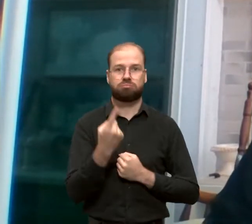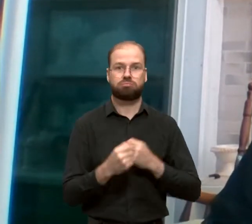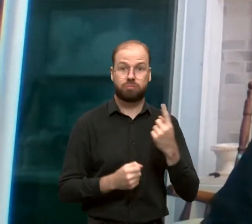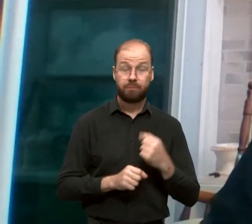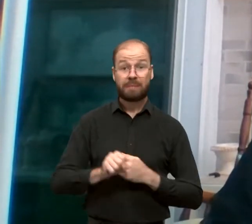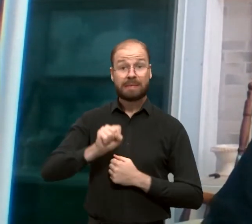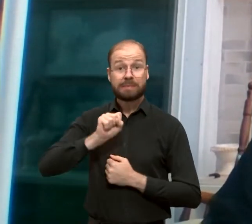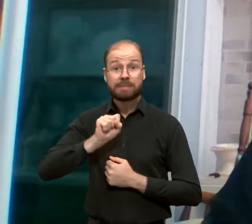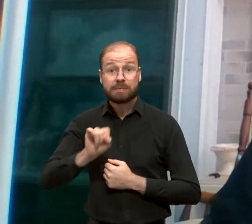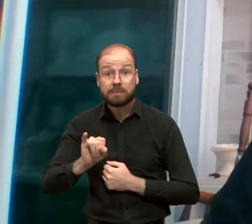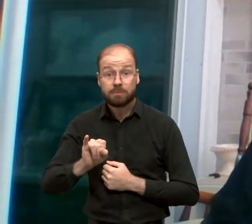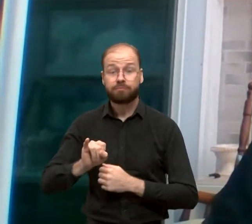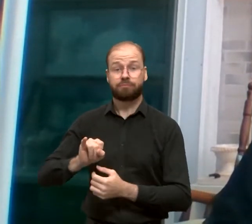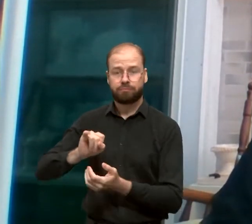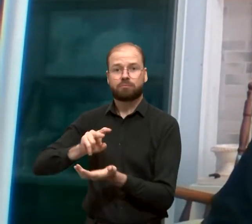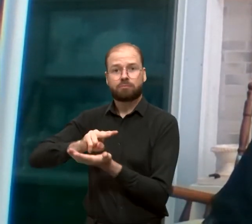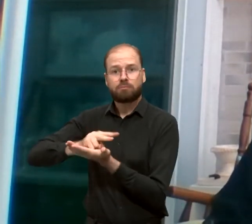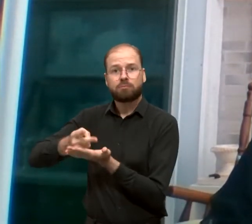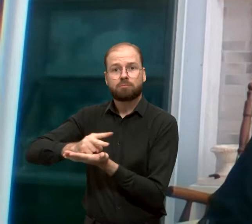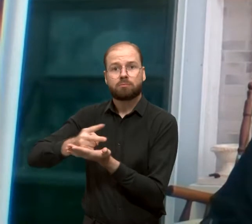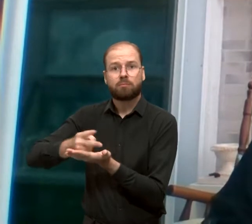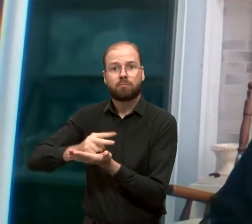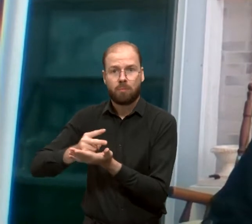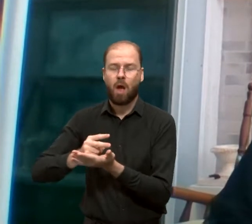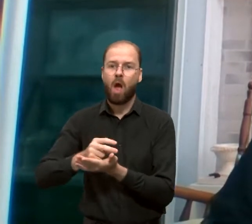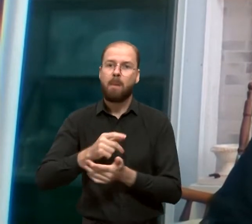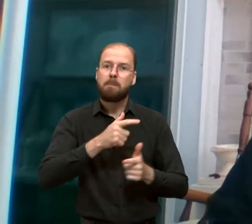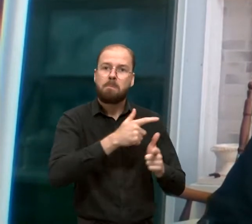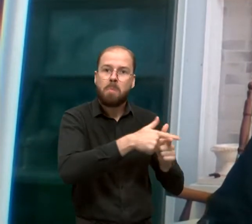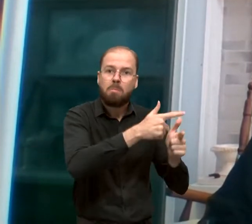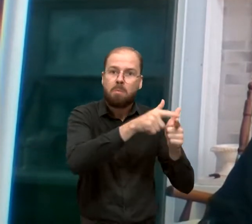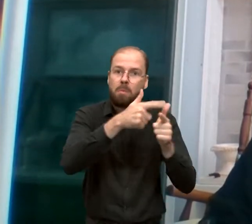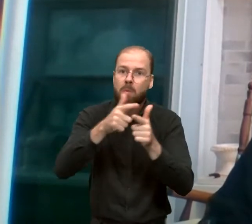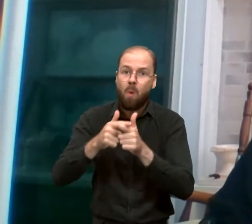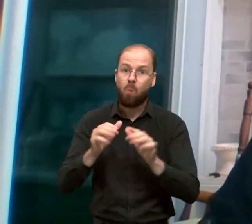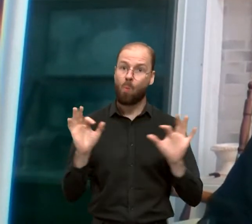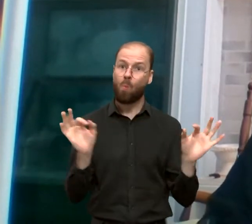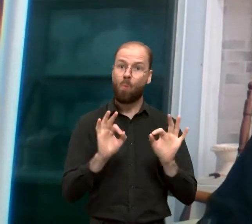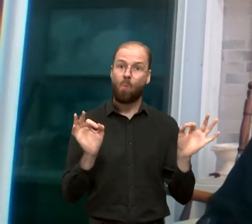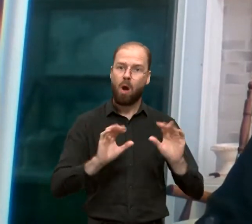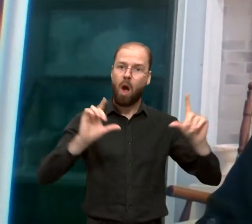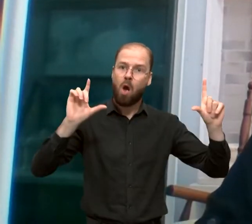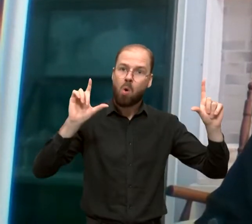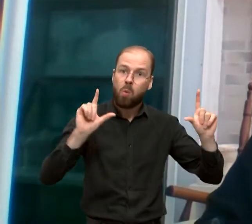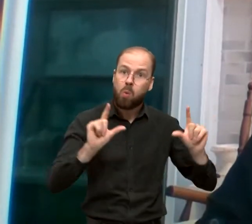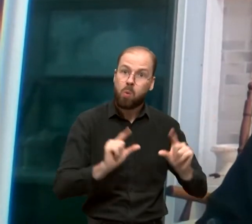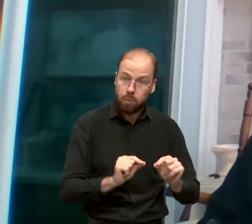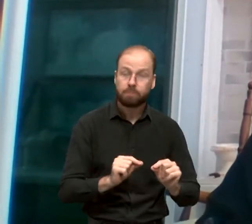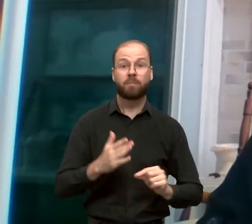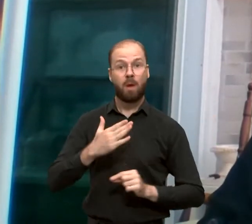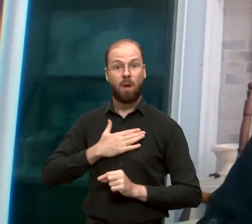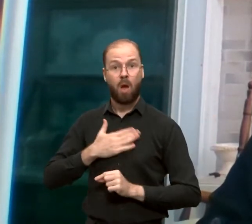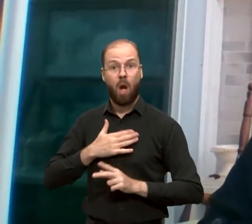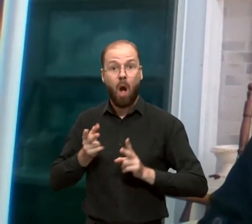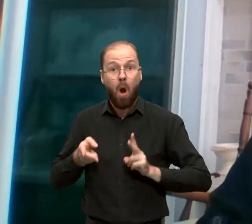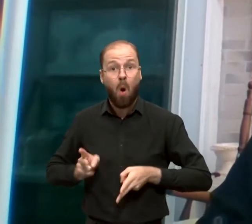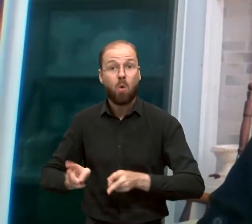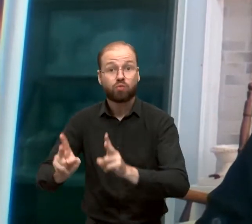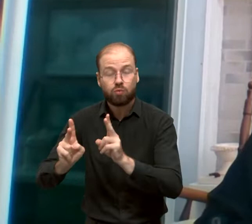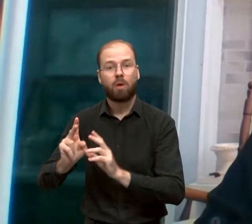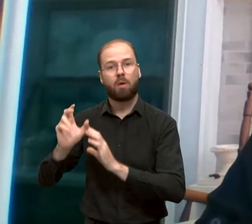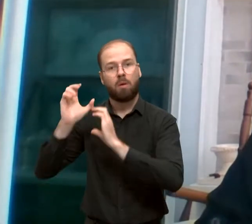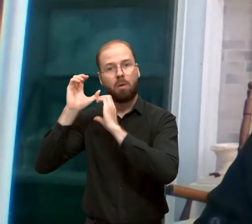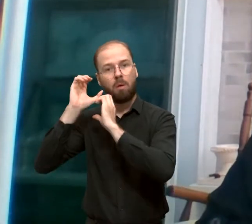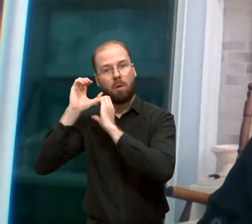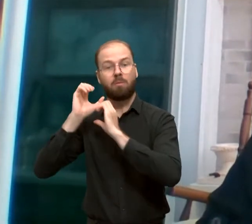se resolve depois de eliminado esse fator que precipitou a insônia, ela vai ser